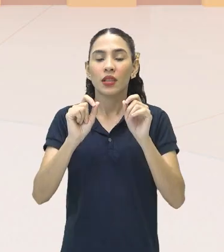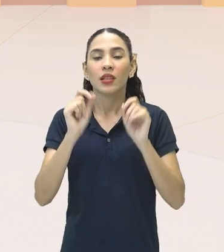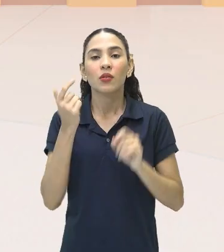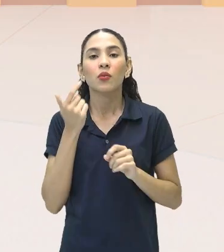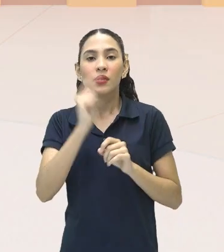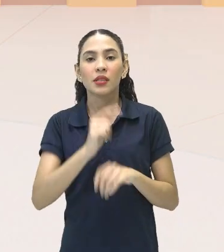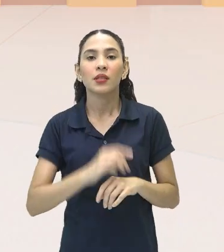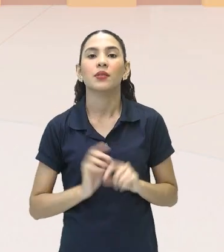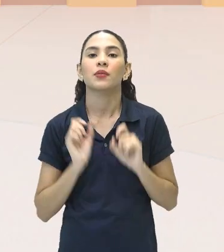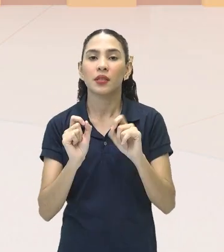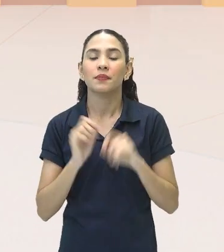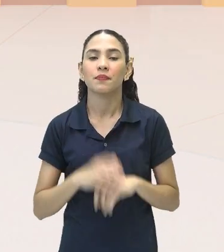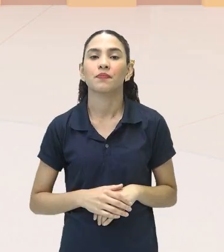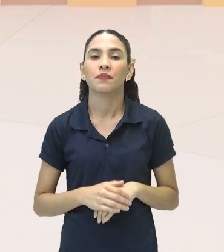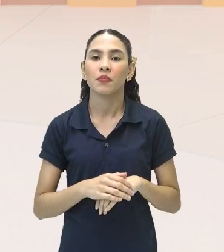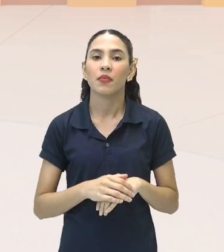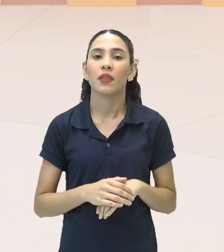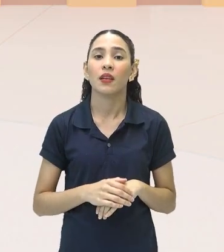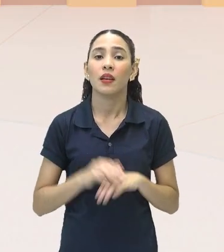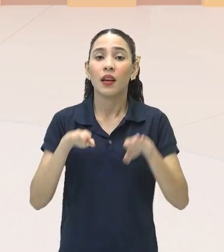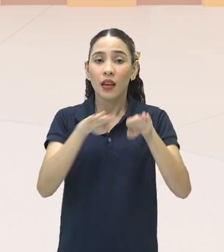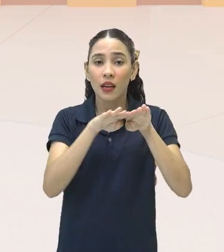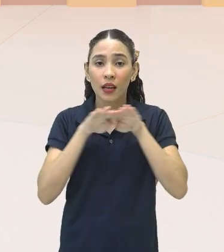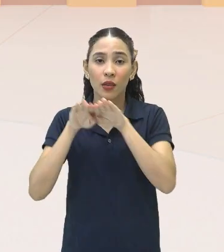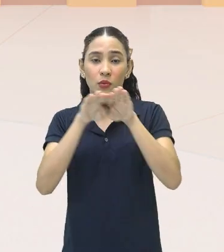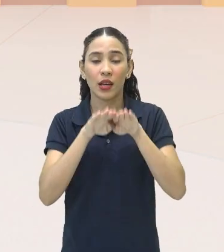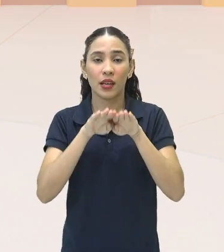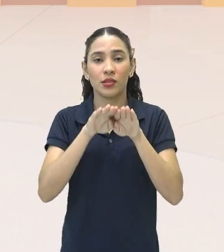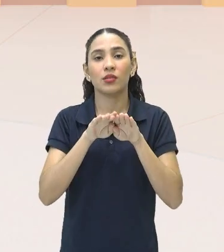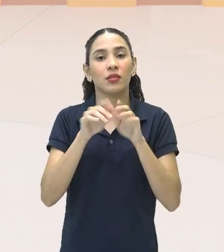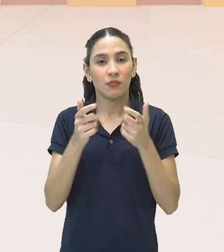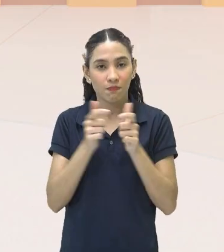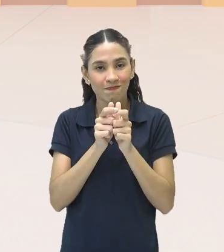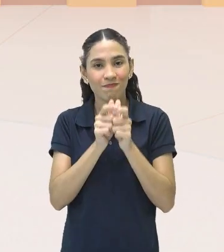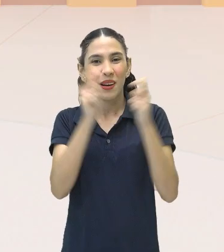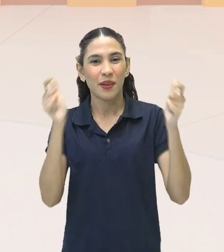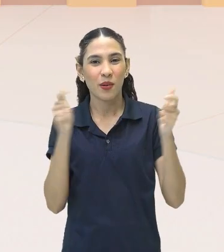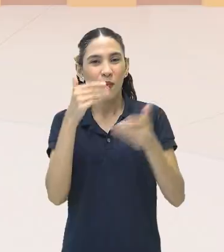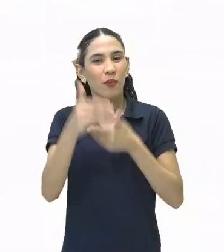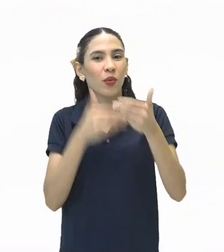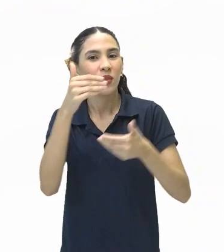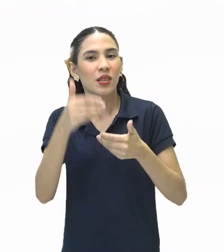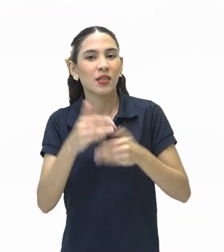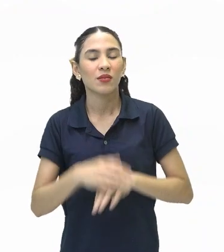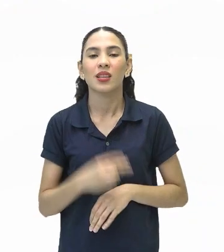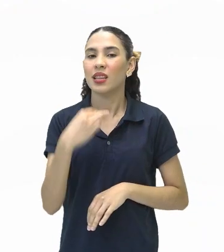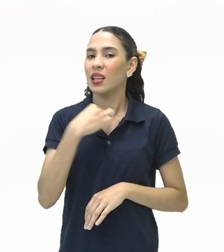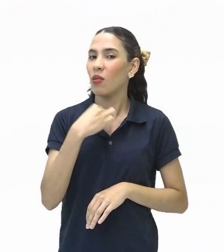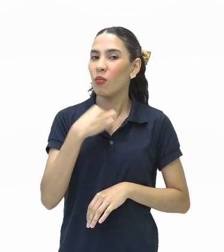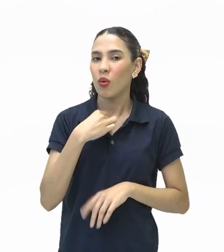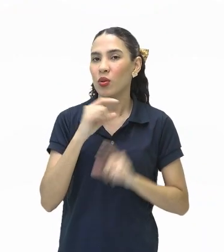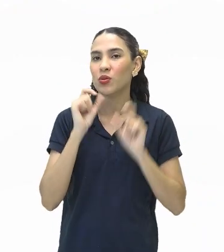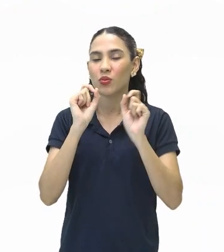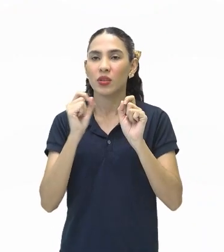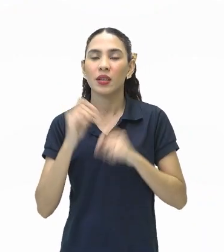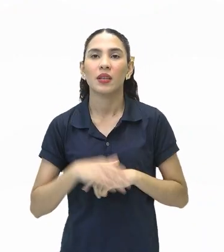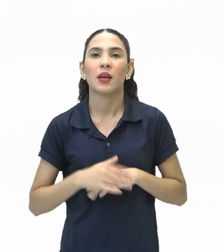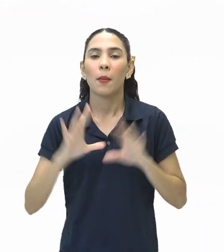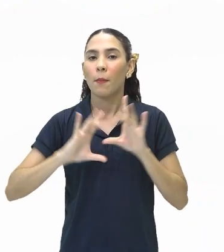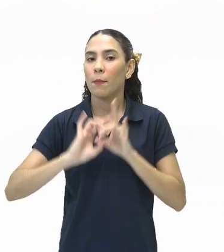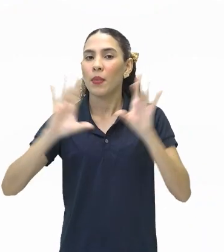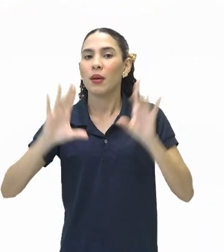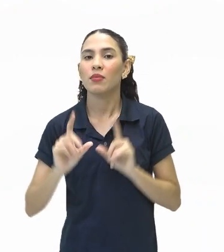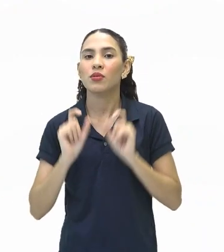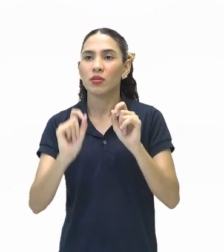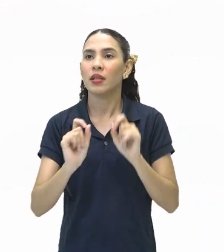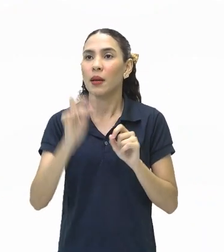quê? Para trazer uma equidade maior nesse processo todo aí. Não se pode, contudo, permitir